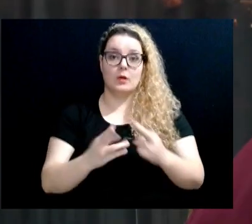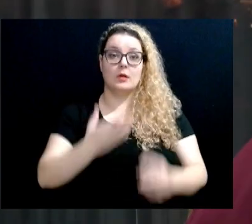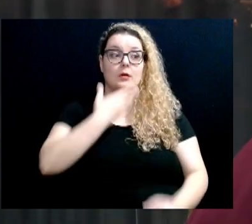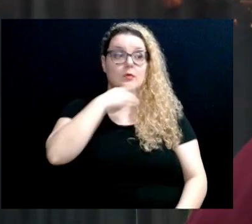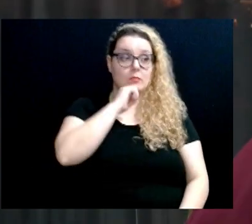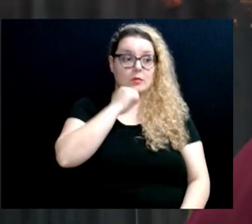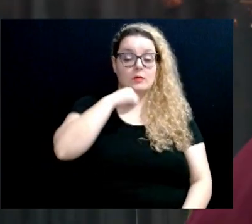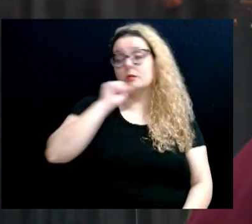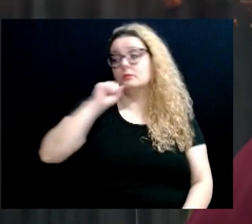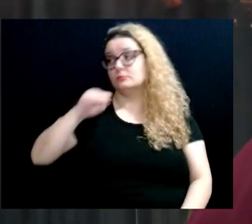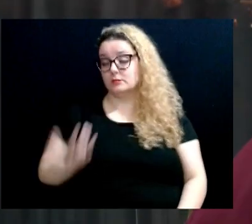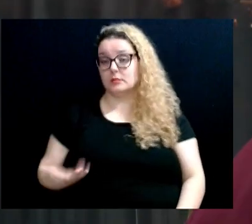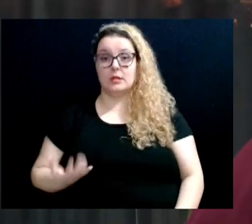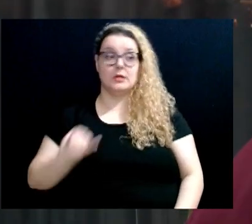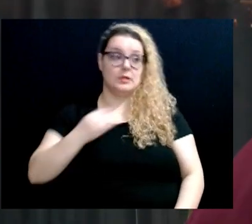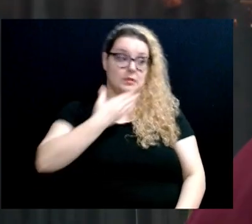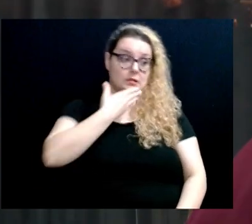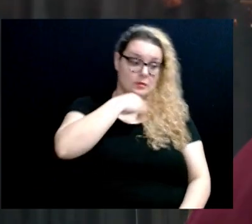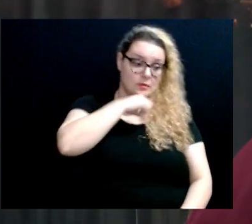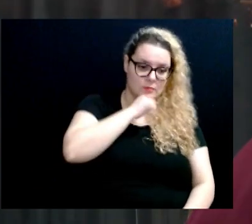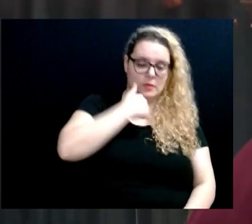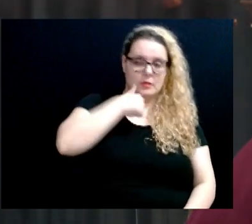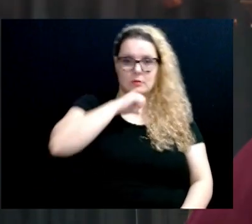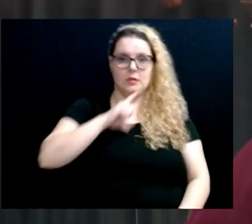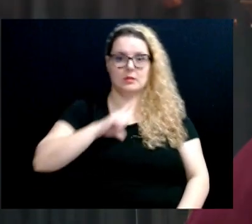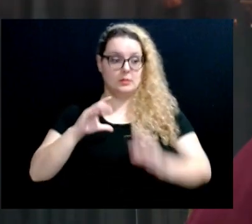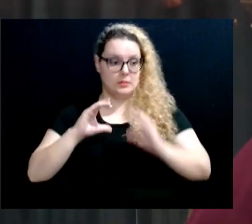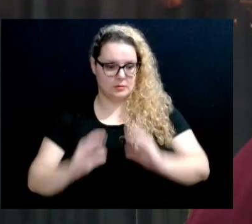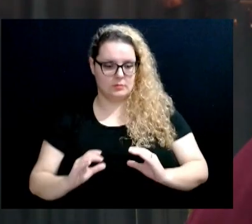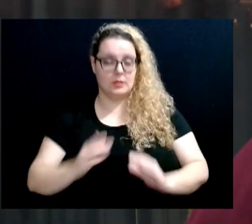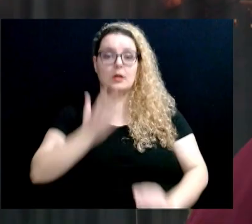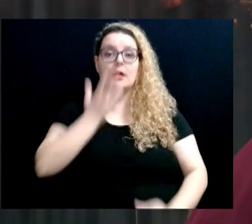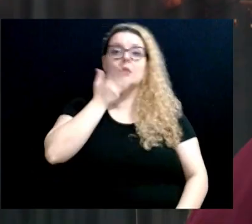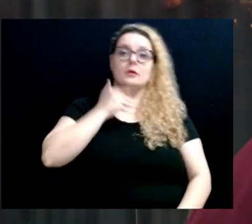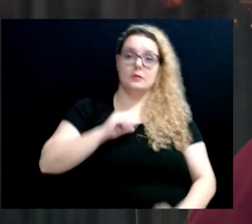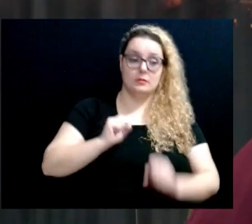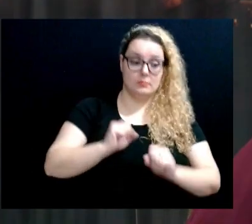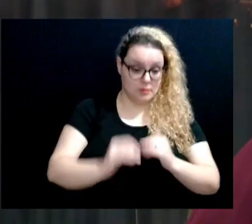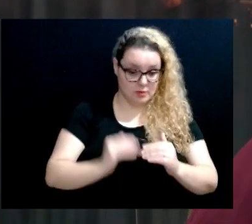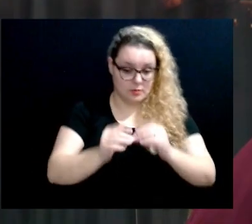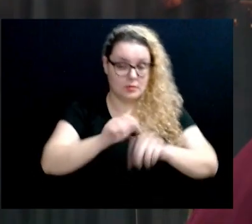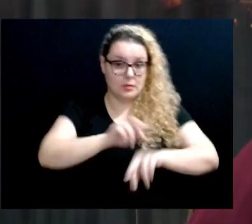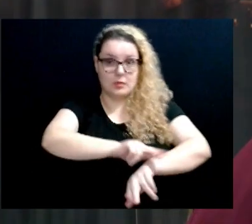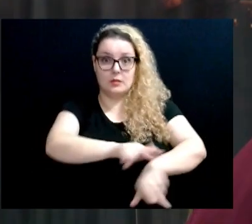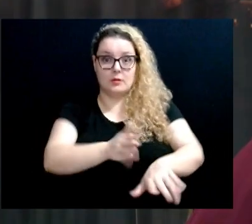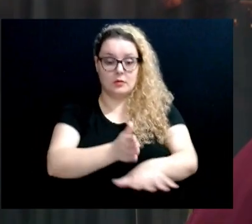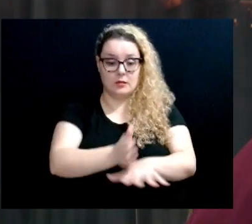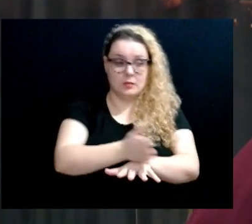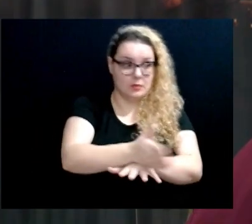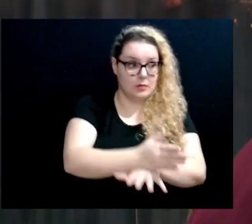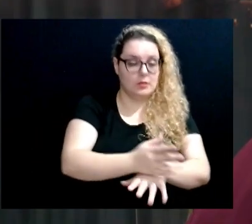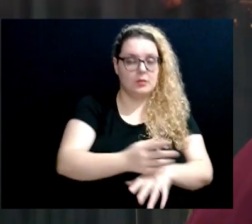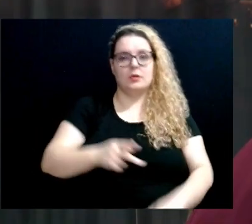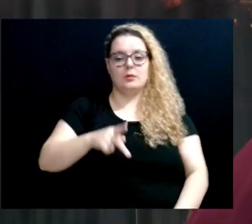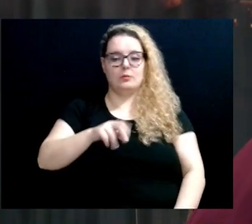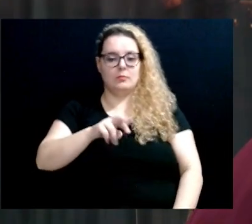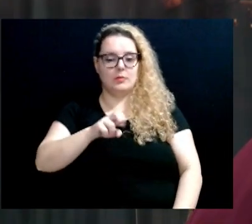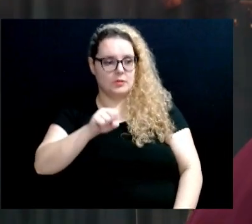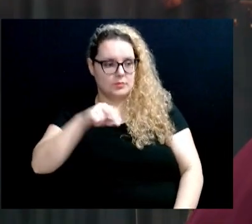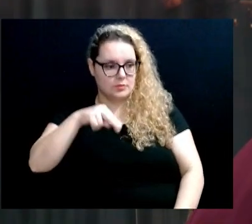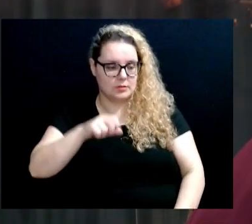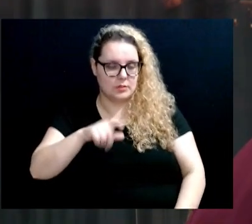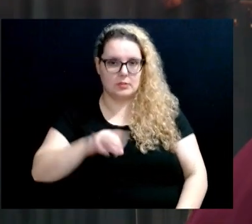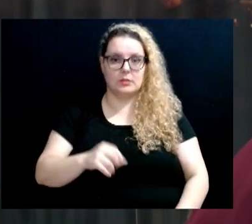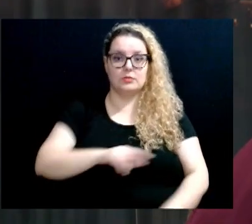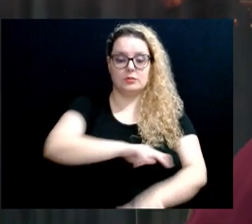esse comportamento, a criança pode desenvolver diferentes aspectos de personalidade. E uma delas é simplesmente se